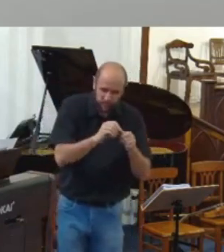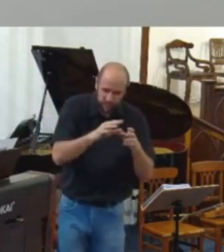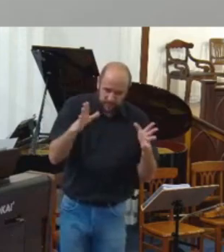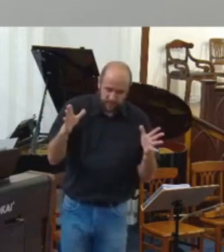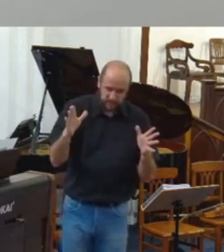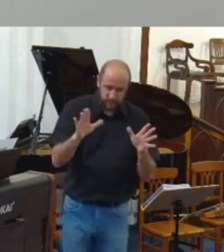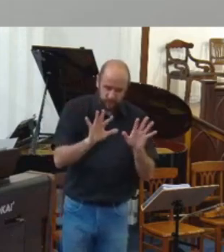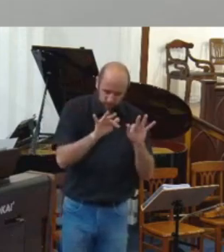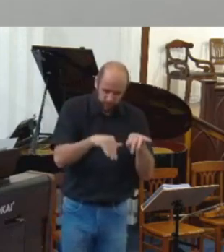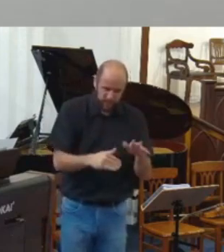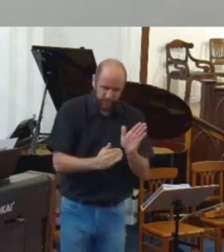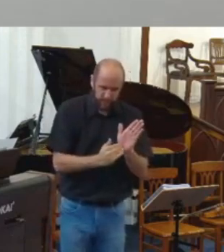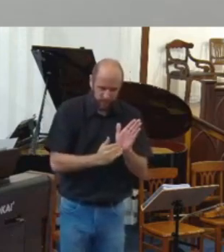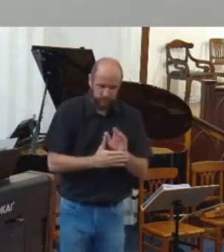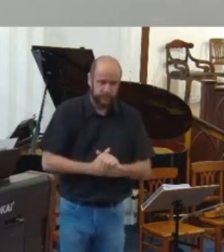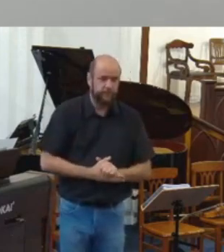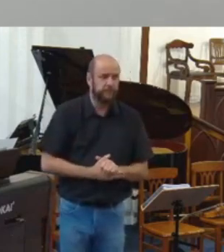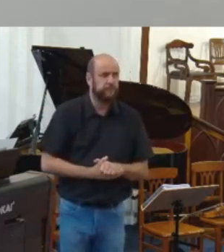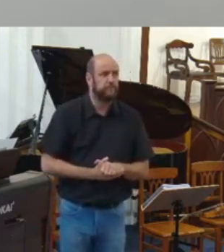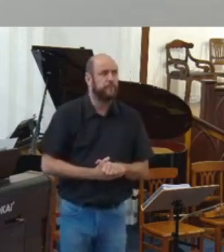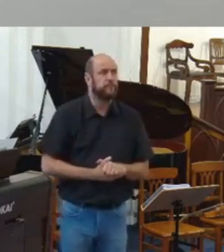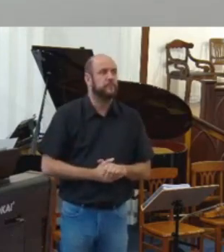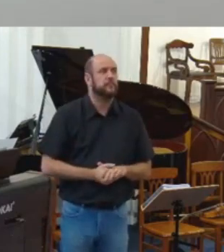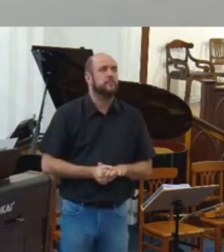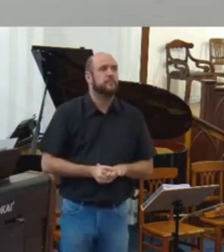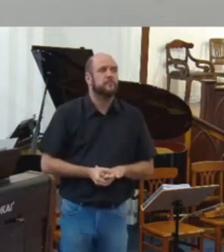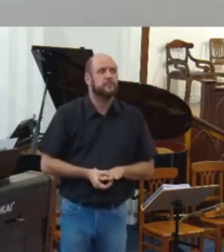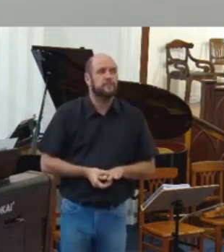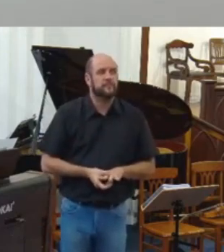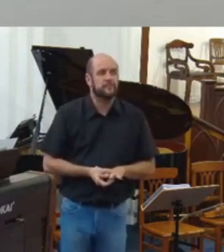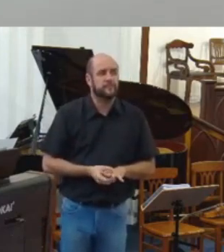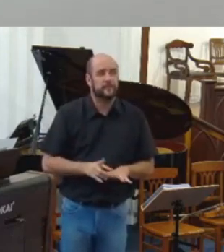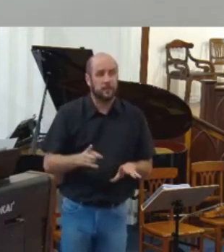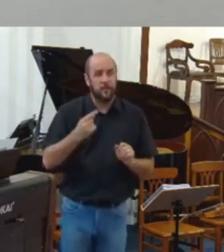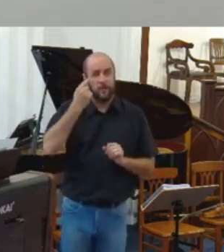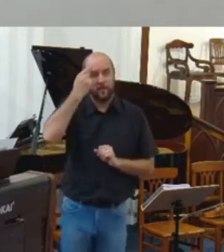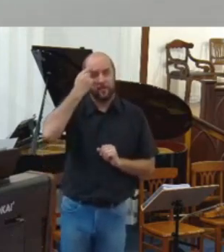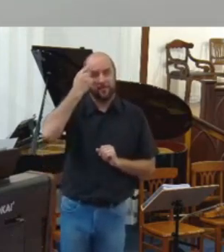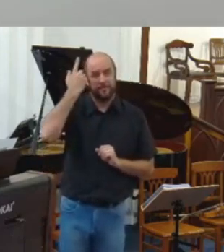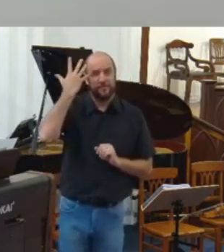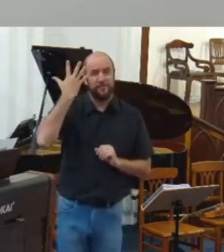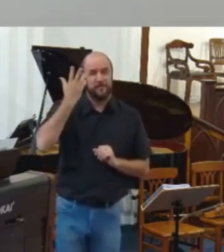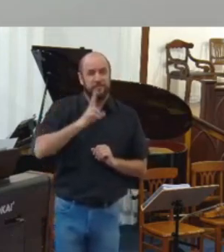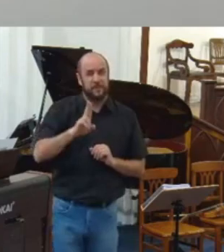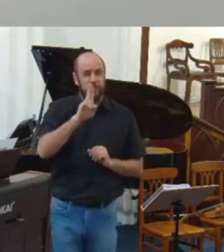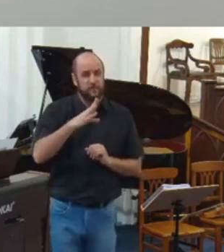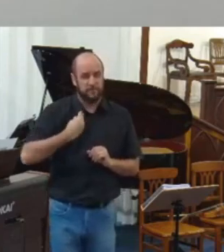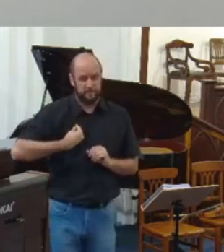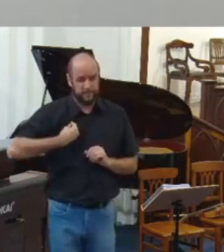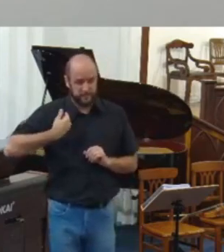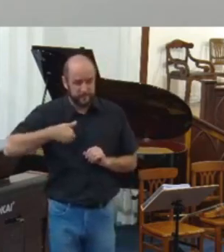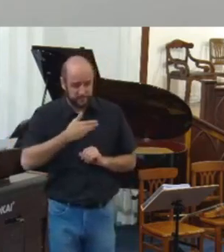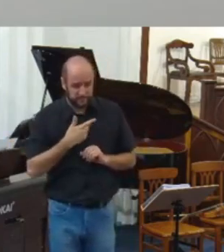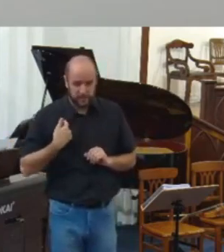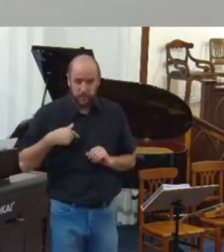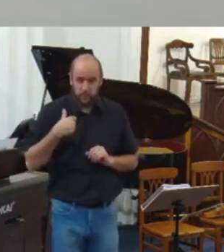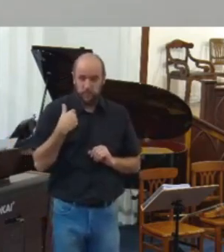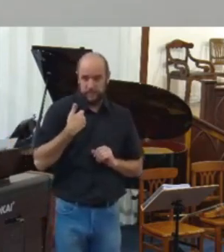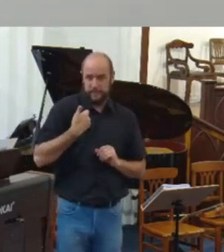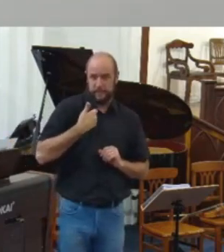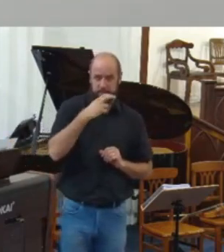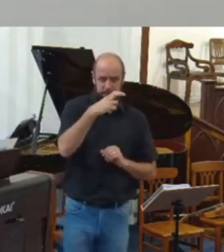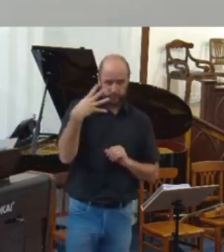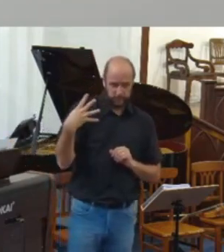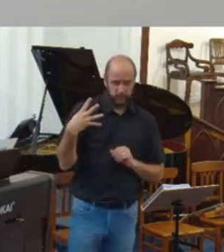divisão dessa mensagem. Tá, eu trago isso agora para a gente aplicar aos nossos dias. Eu sou um homem de